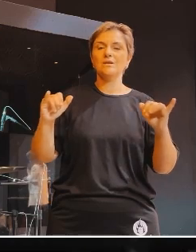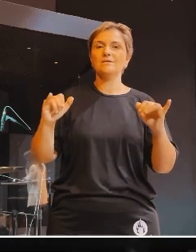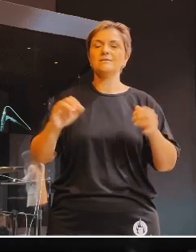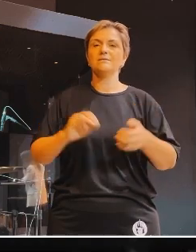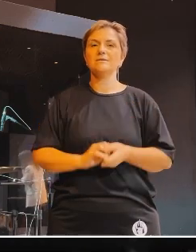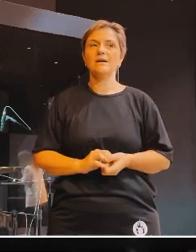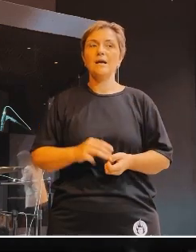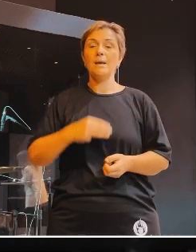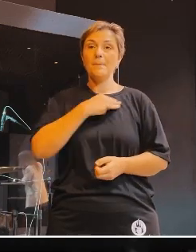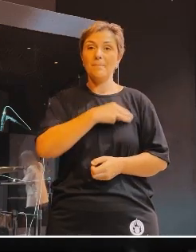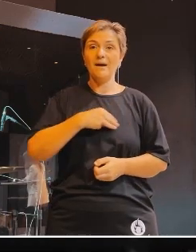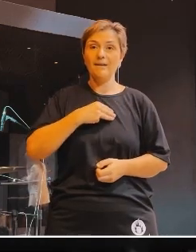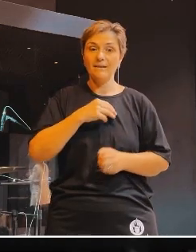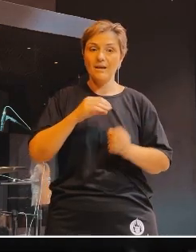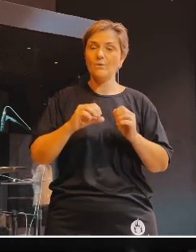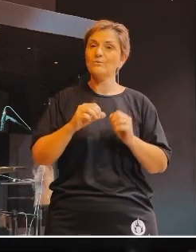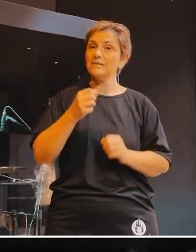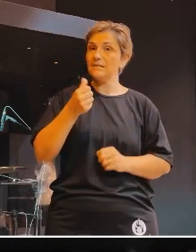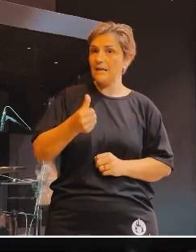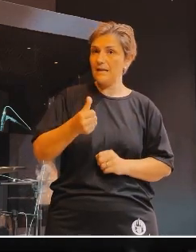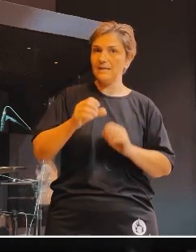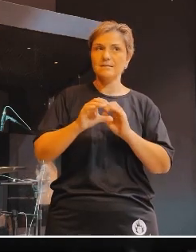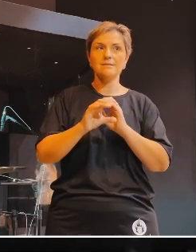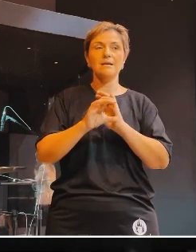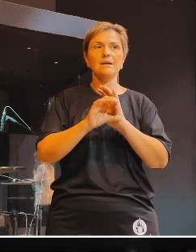Mateus 6, capítulo 24.